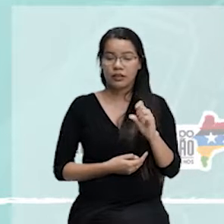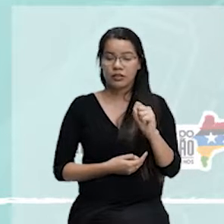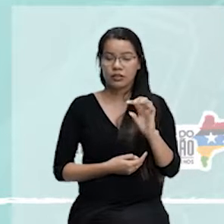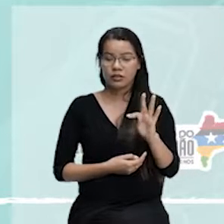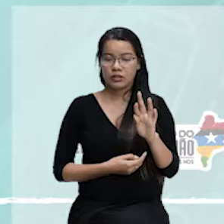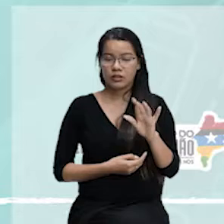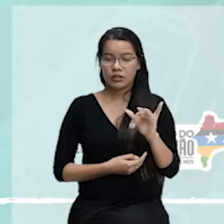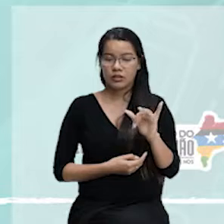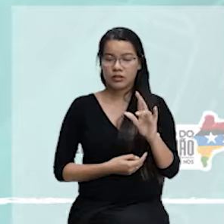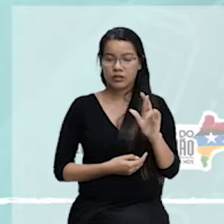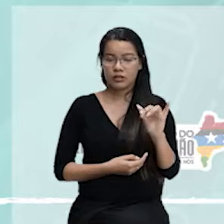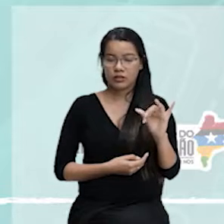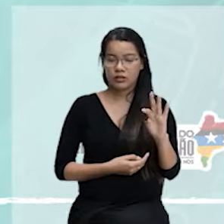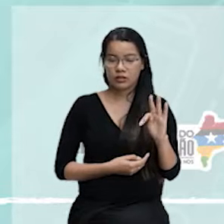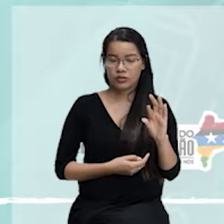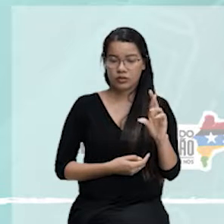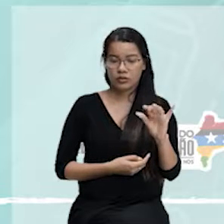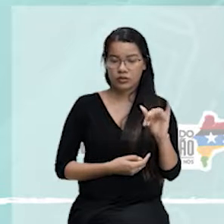desterritorialização. Anota aí,